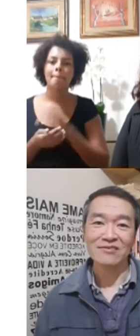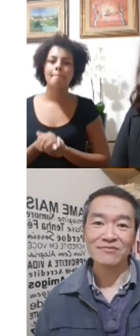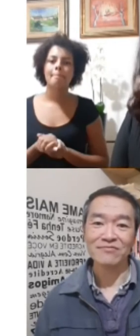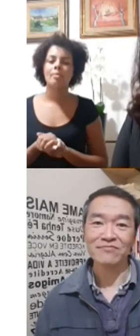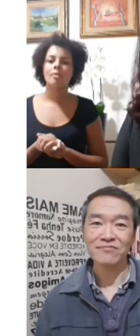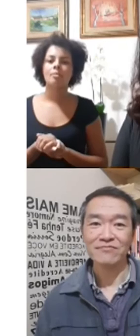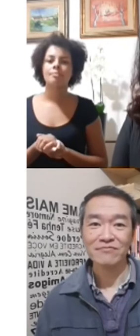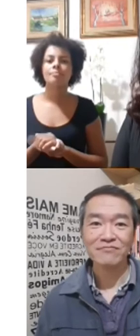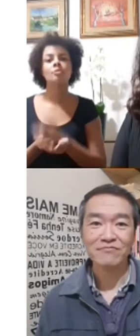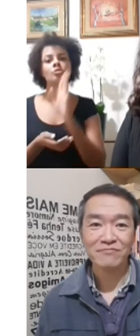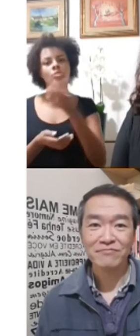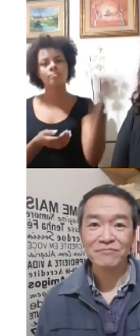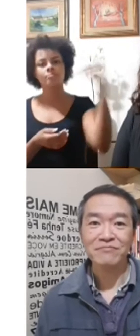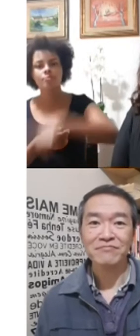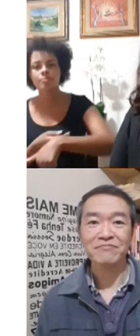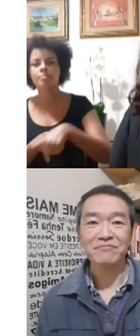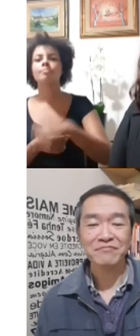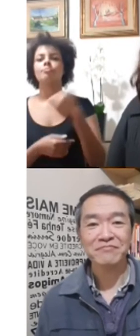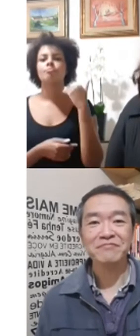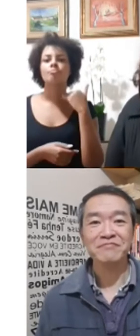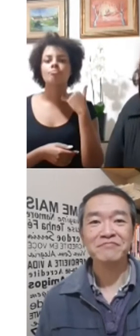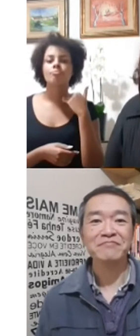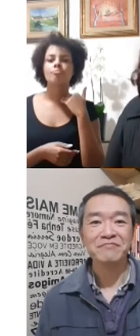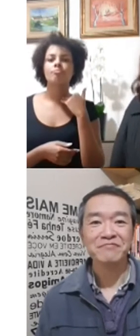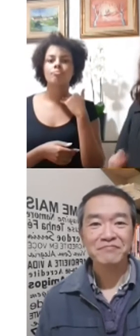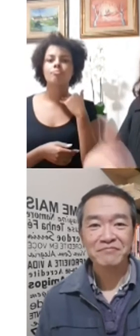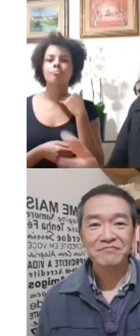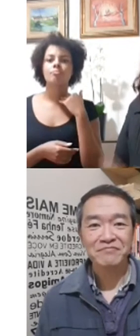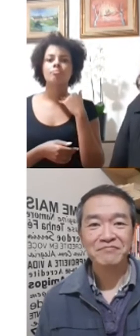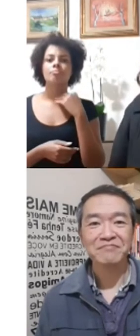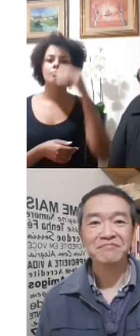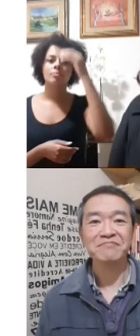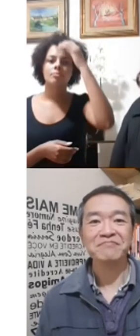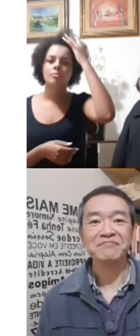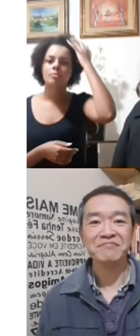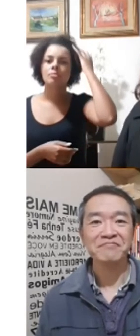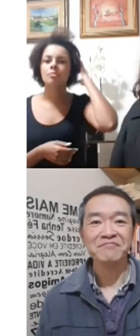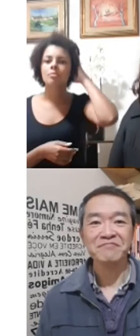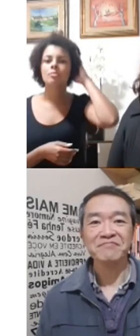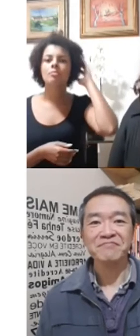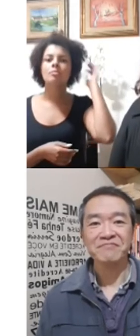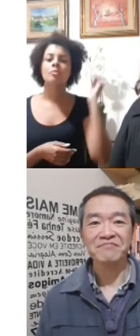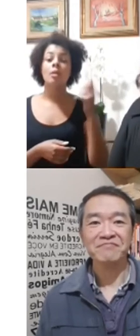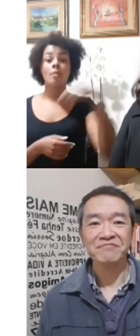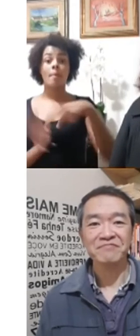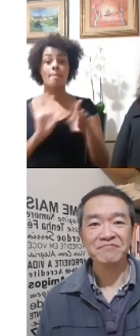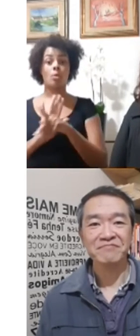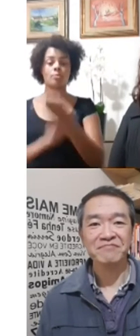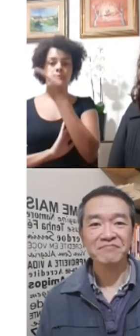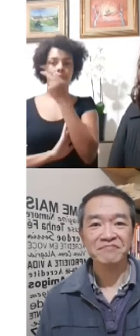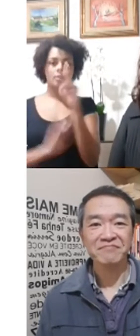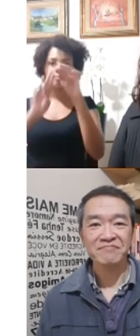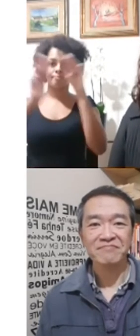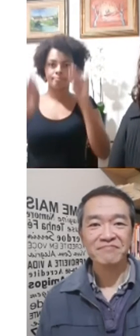Ricardo, e aí você vem de fora, a gente, né, veio especificamente para uma visita aos museus, mas